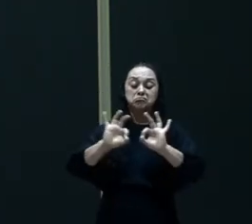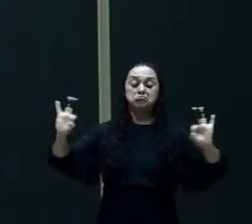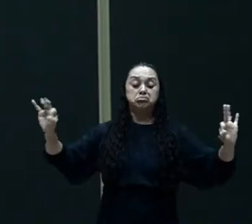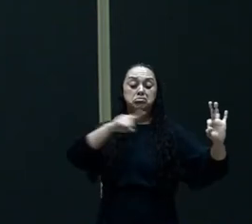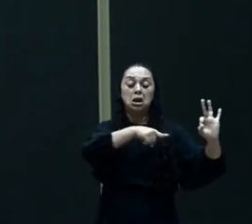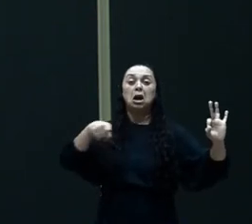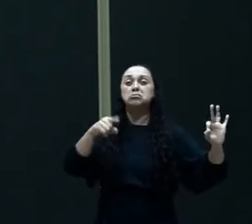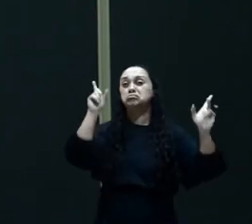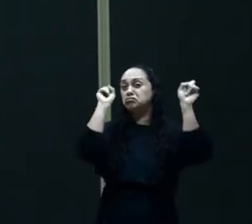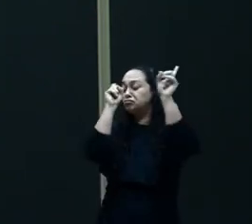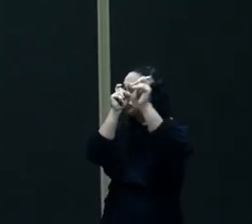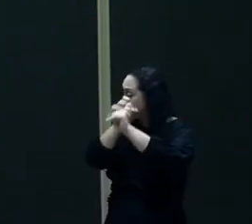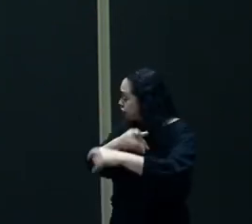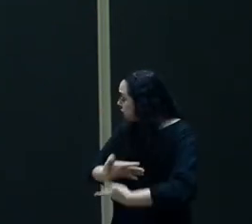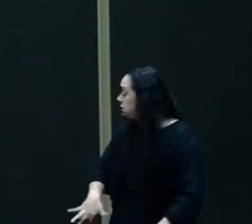Deus põe a